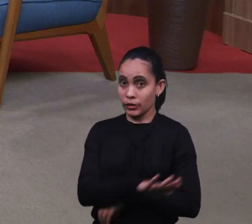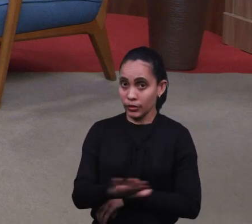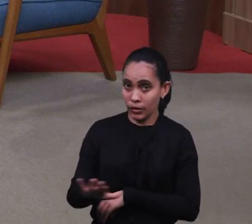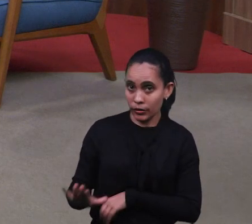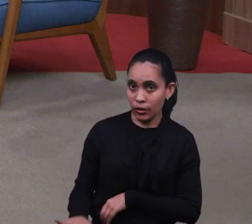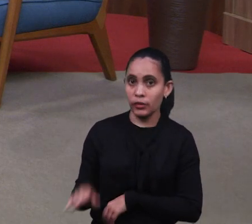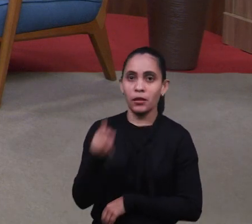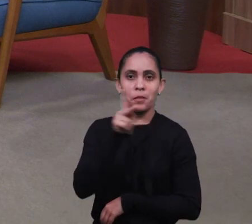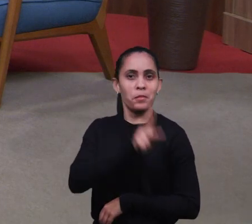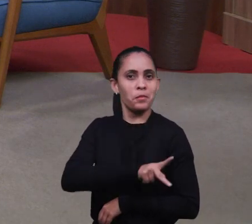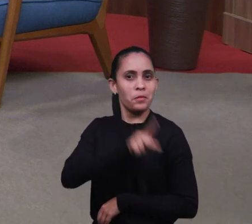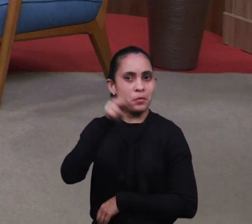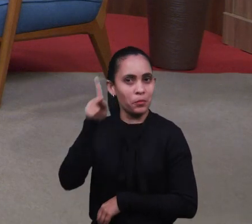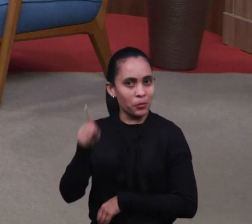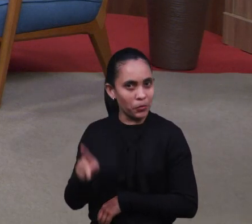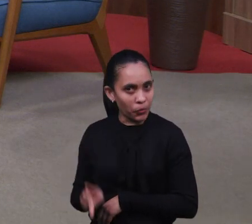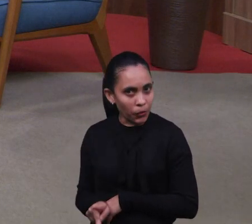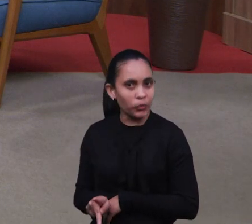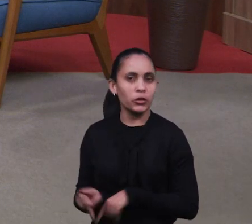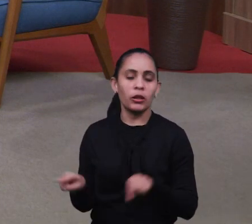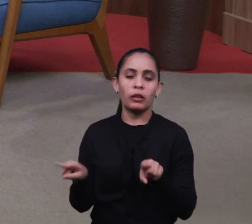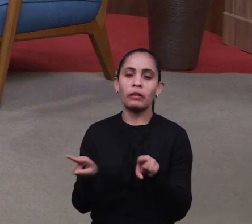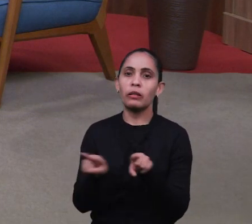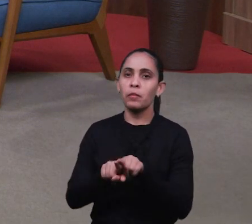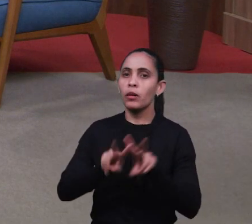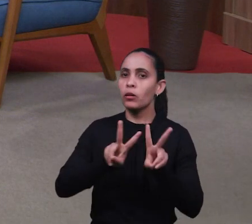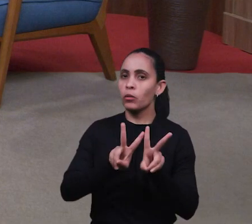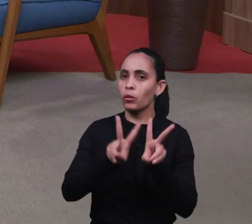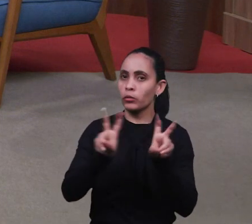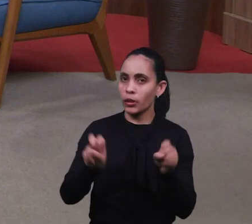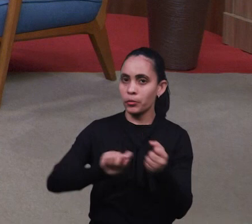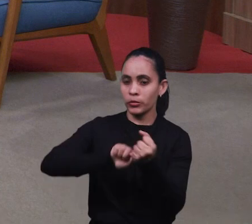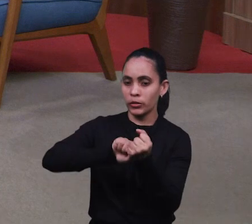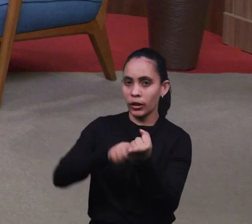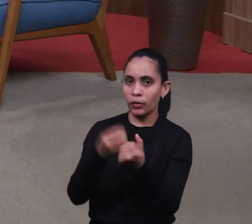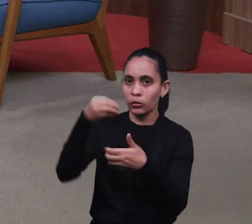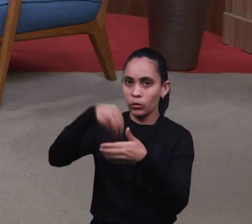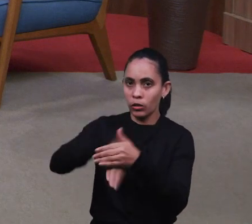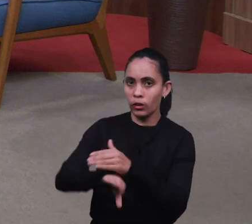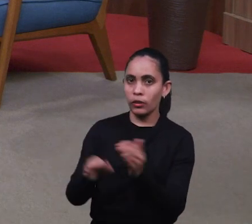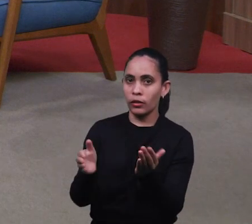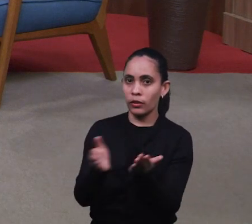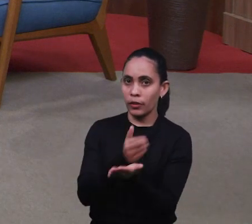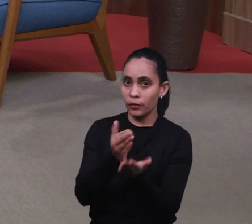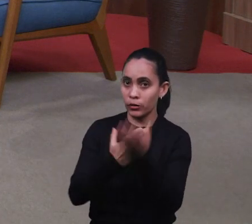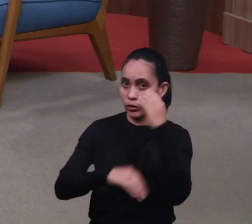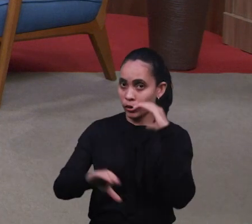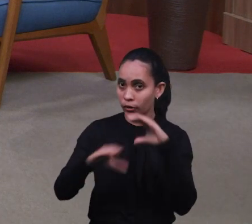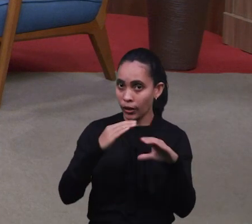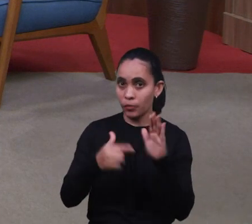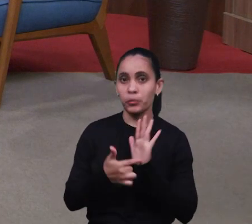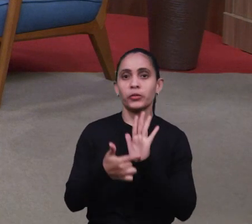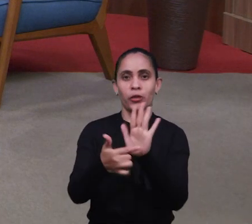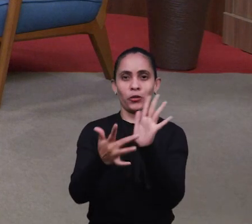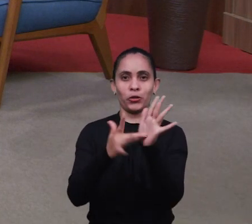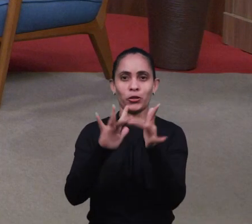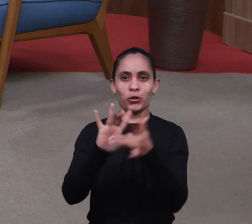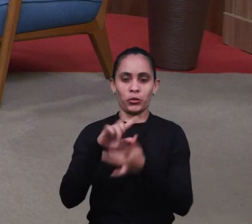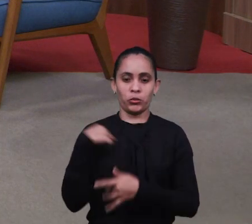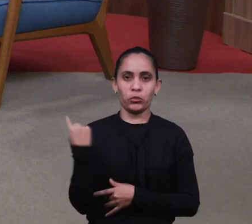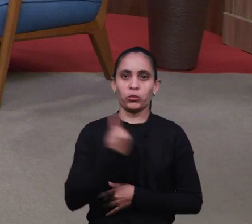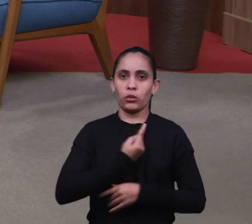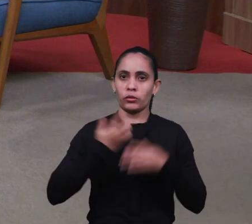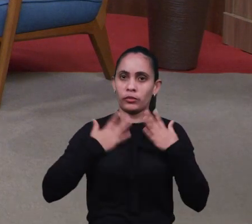intermediários e adolescentes, a professora Giovana Azevedo, dentro do tema Os Segredos do Livro de Cantares, vai falar sobre Jesus, o